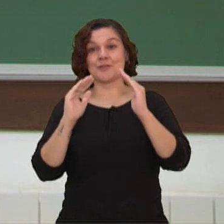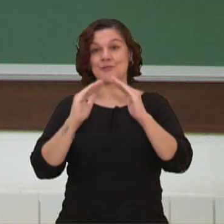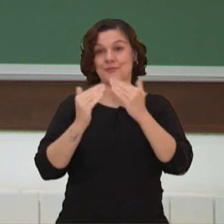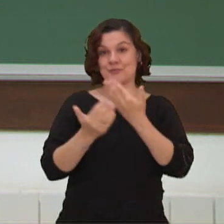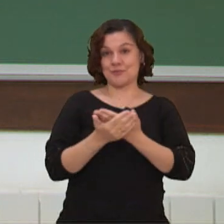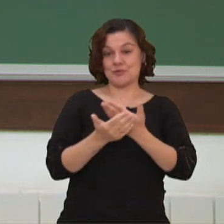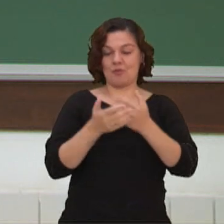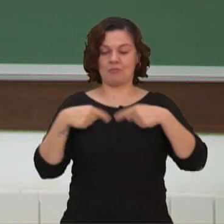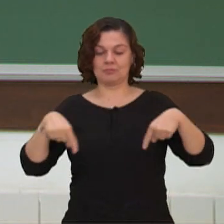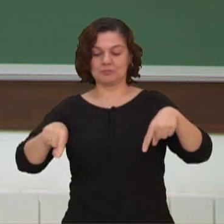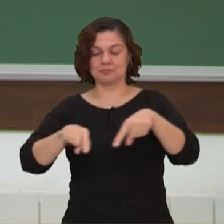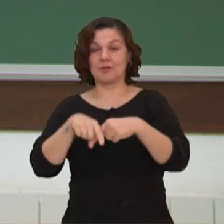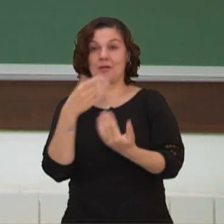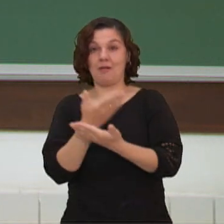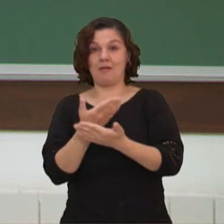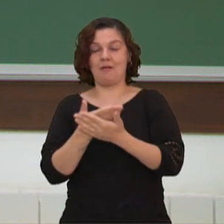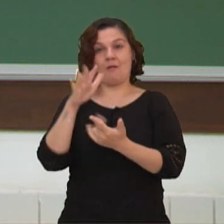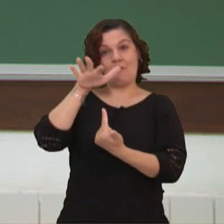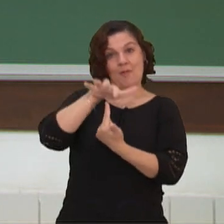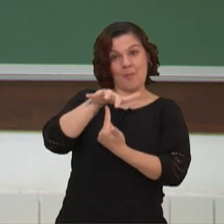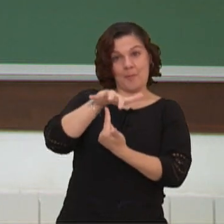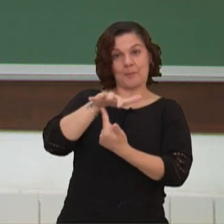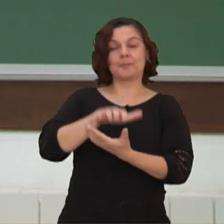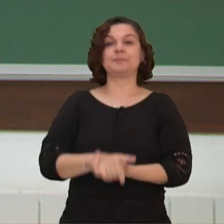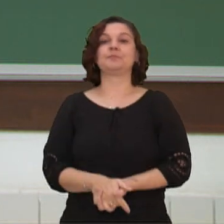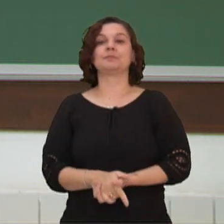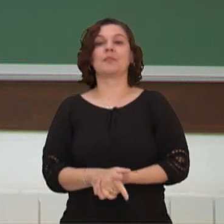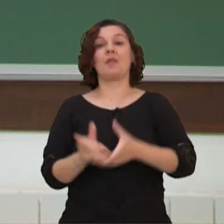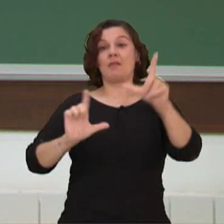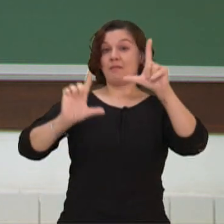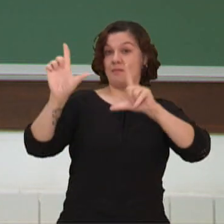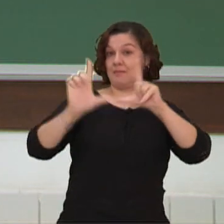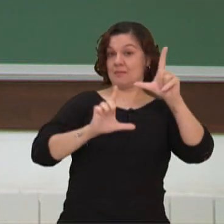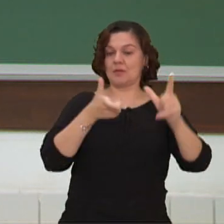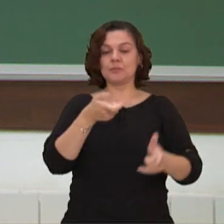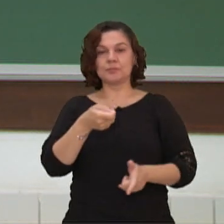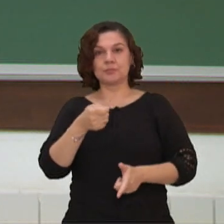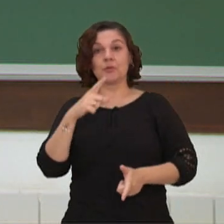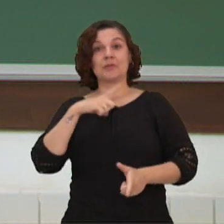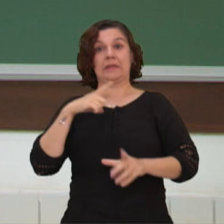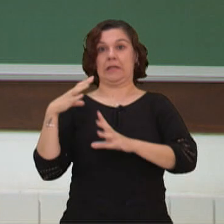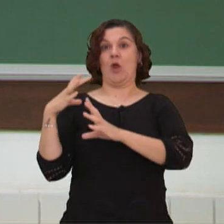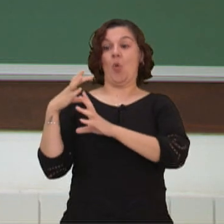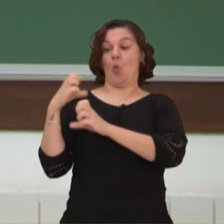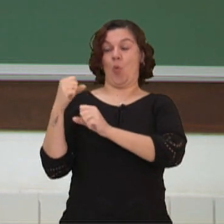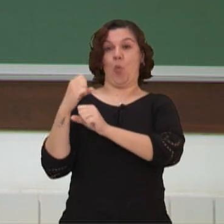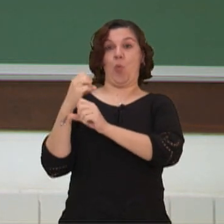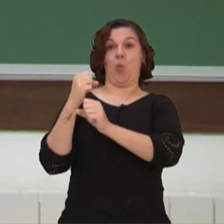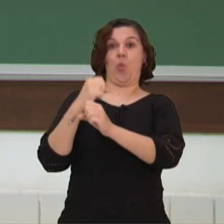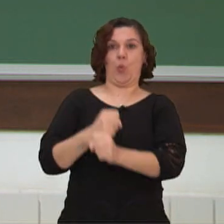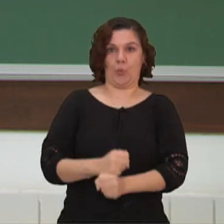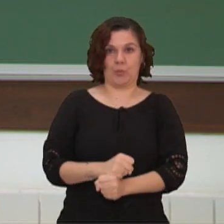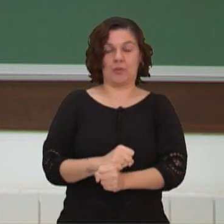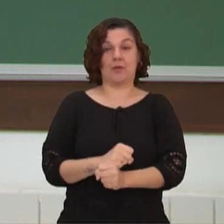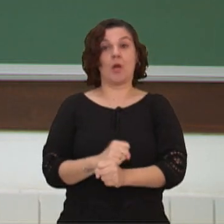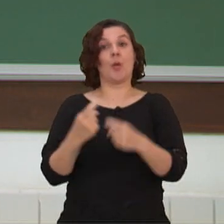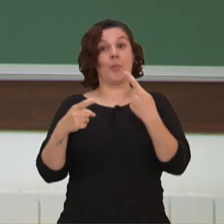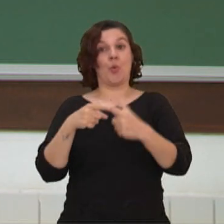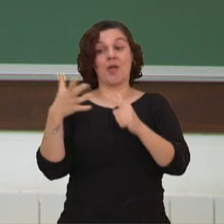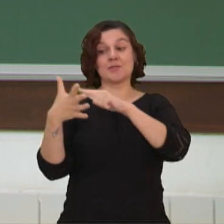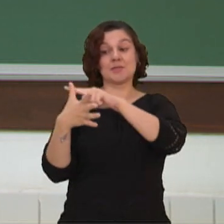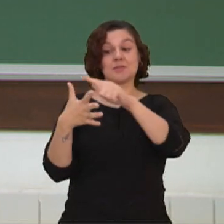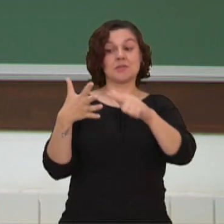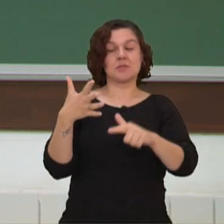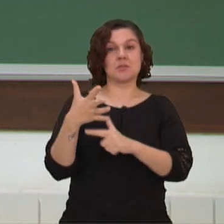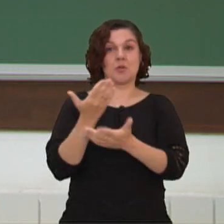né? Assista na televisão sempre nos momentos que passa. Não deixe acumular. Afinal, é 5 aulas todo dia. Como